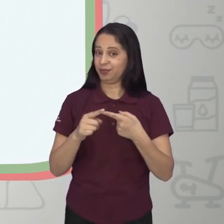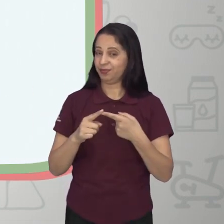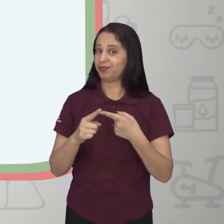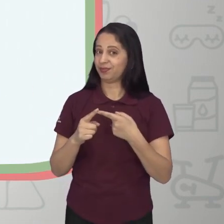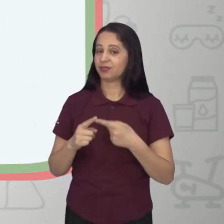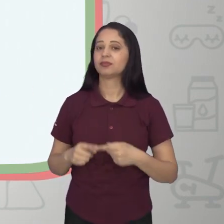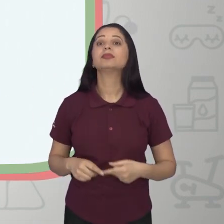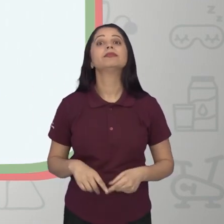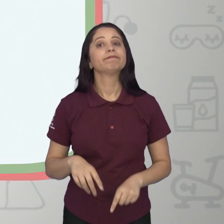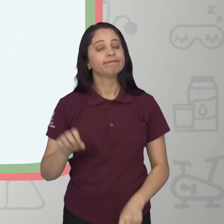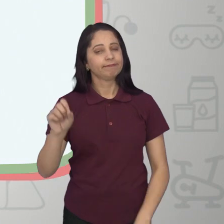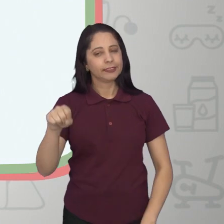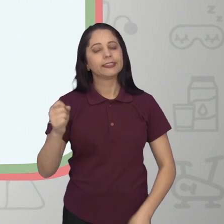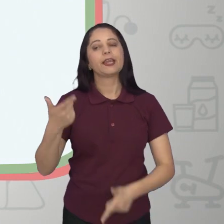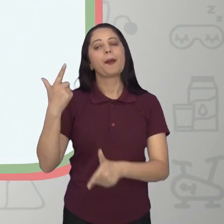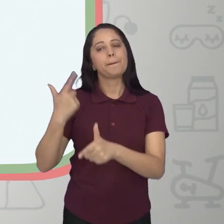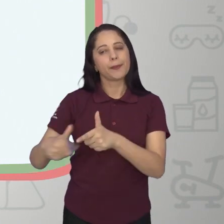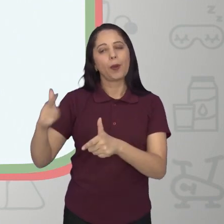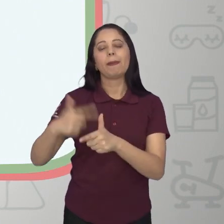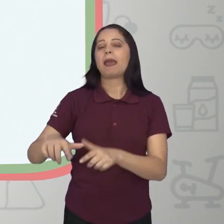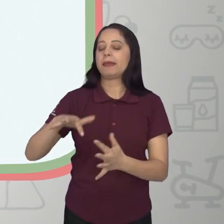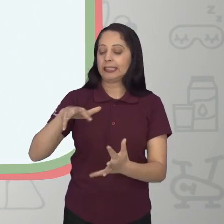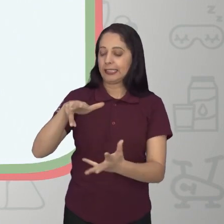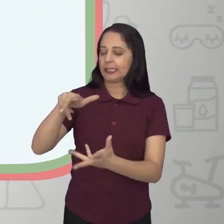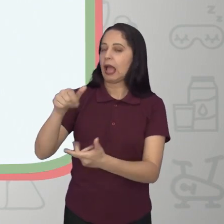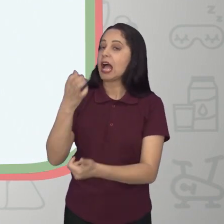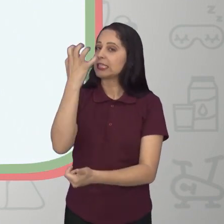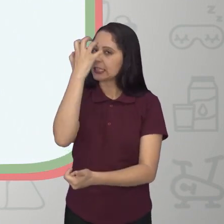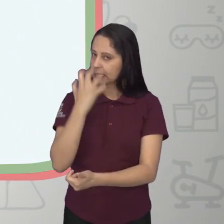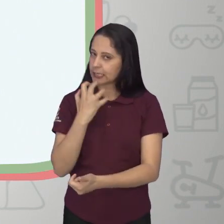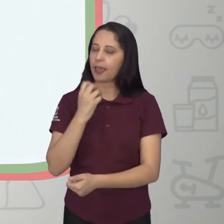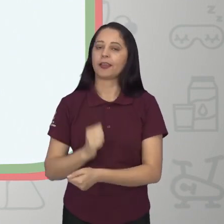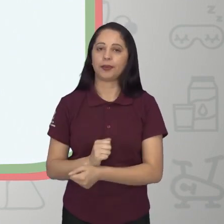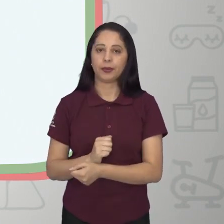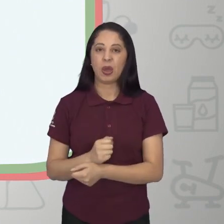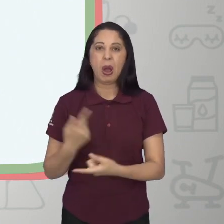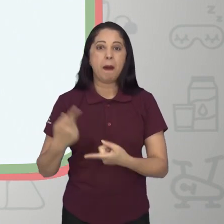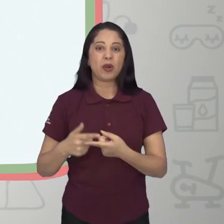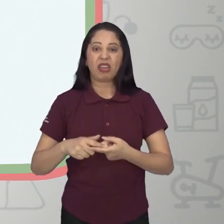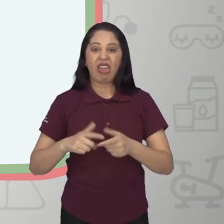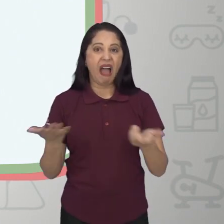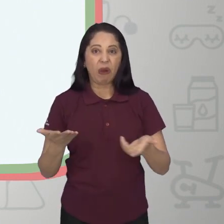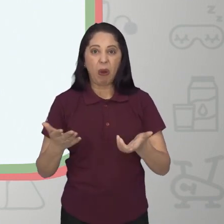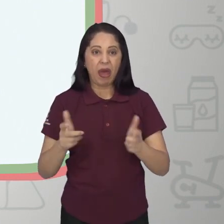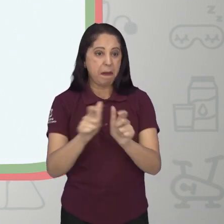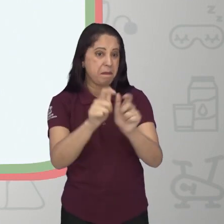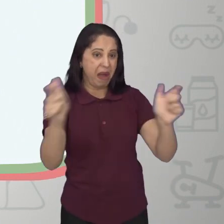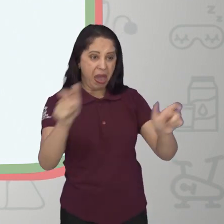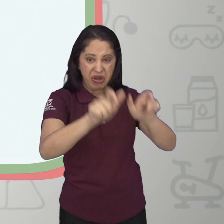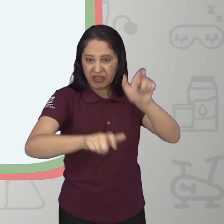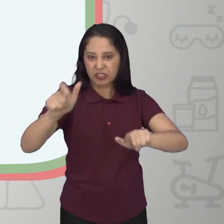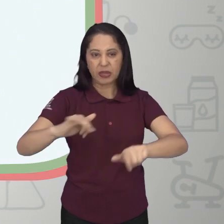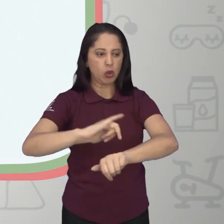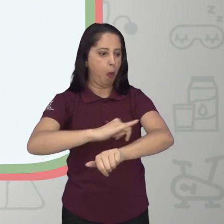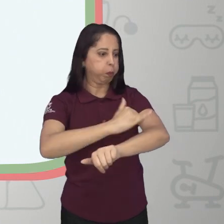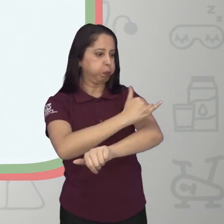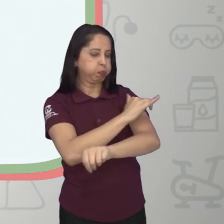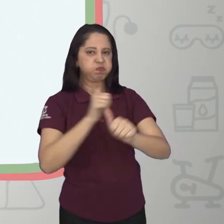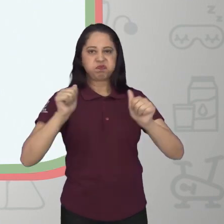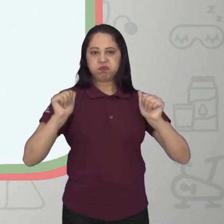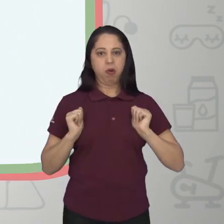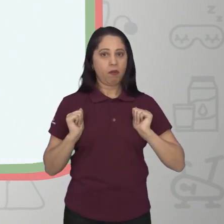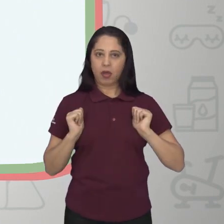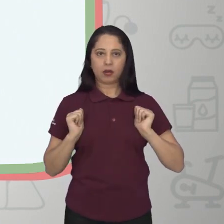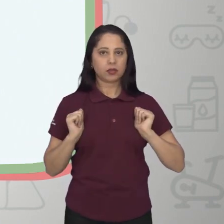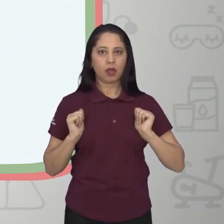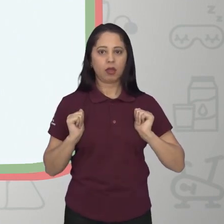alimentação. Isso é um problema mundial, né? A gente tem ficado cada vez mais sedentário e obeso. Então, excesso